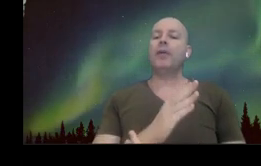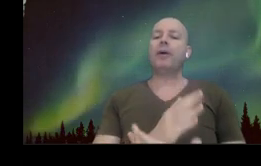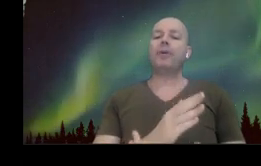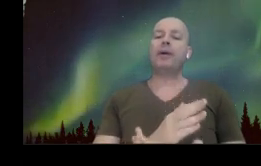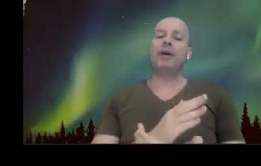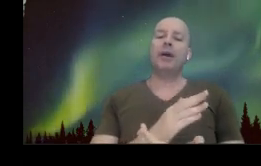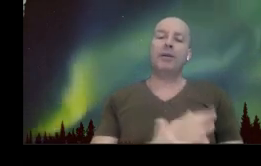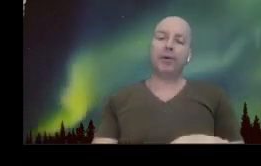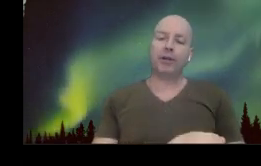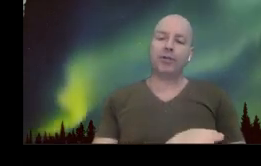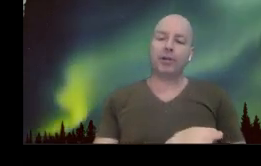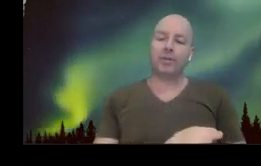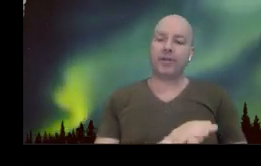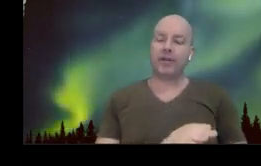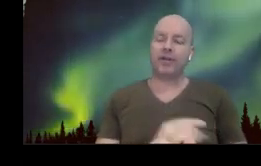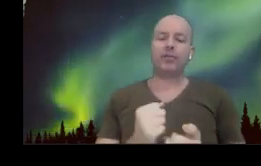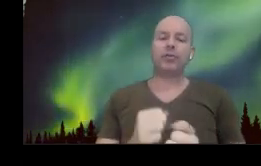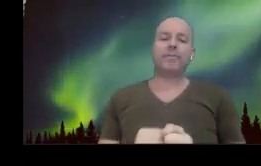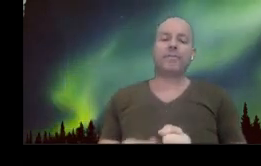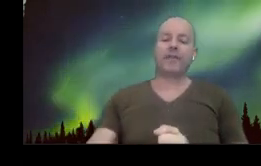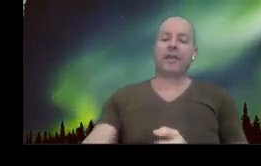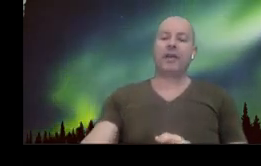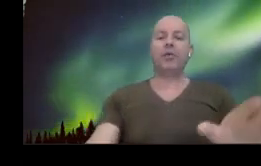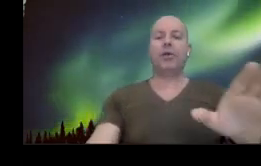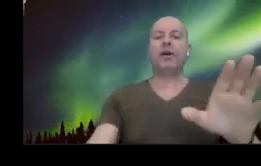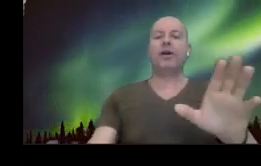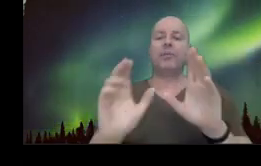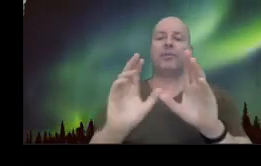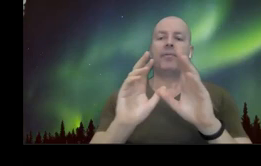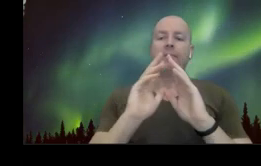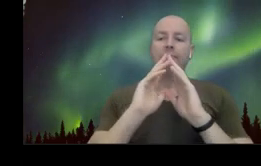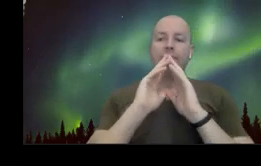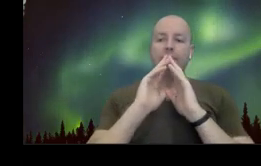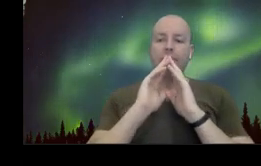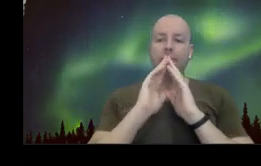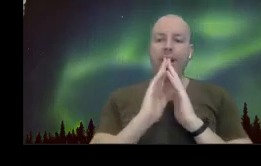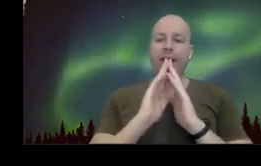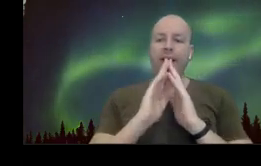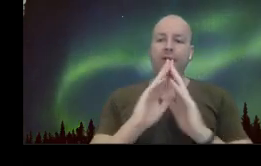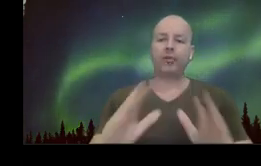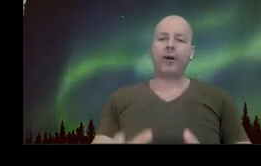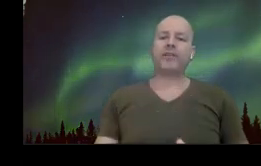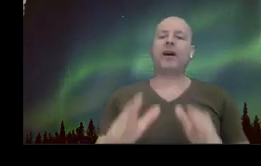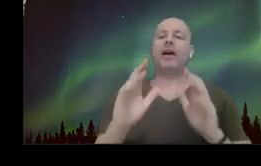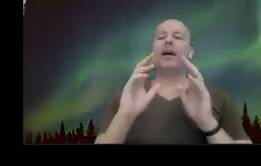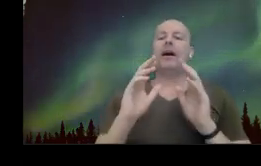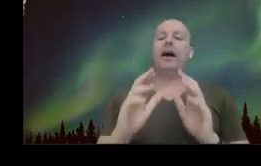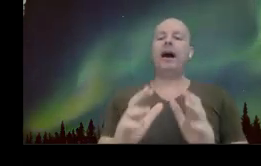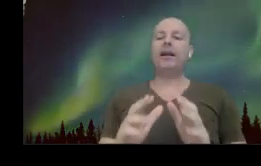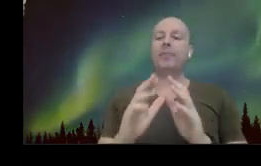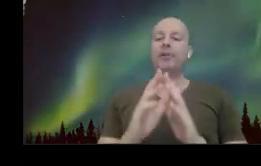porquê que a APP é importante, tá certo? Então, só para